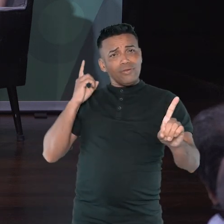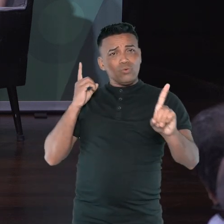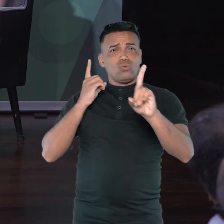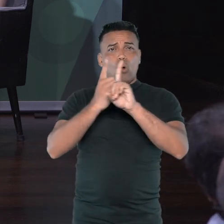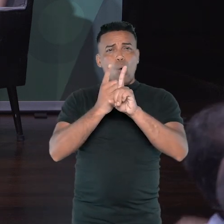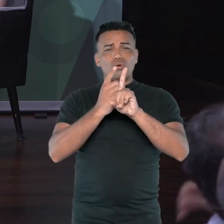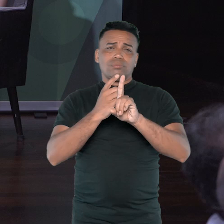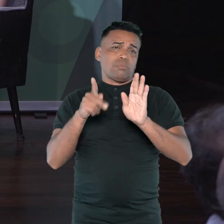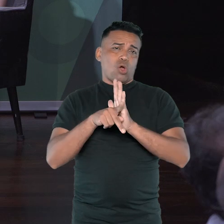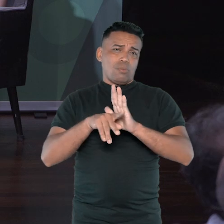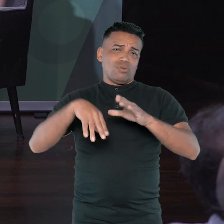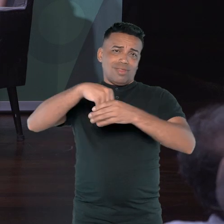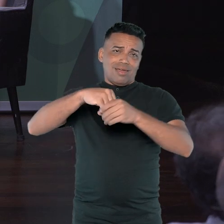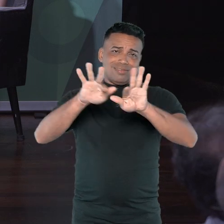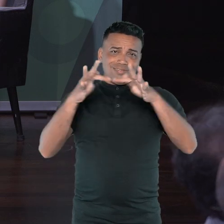né, específico.